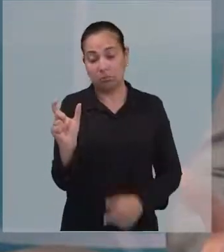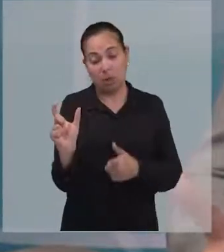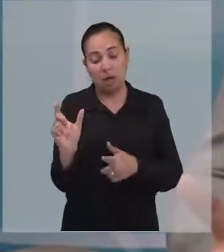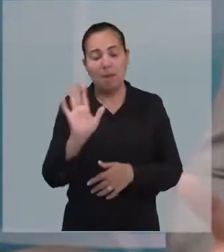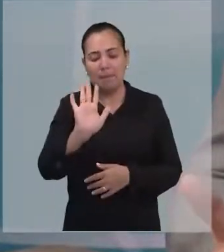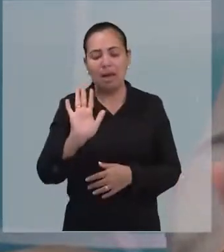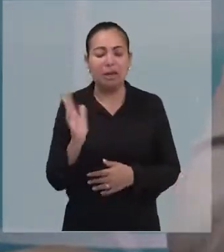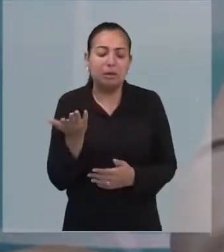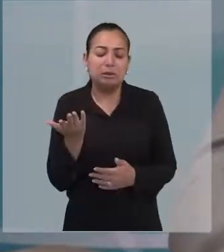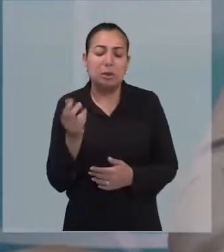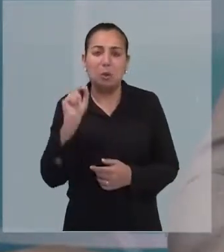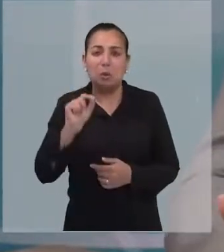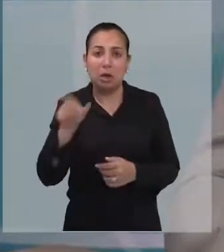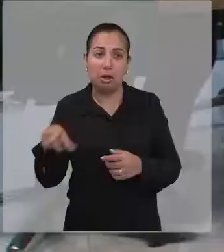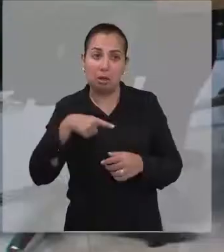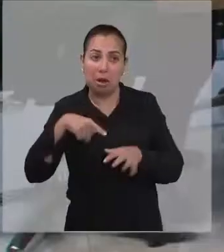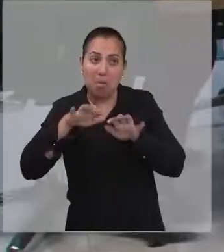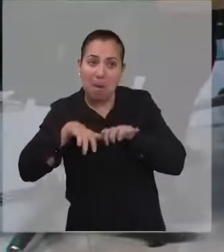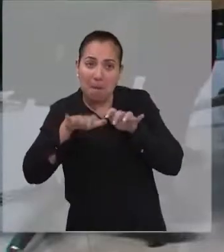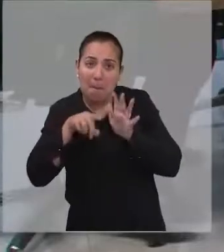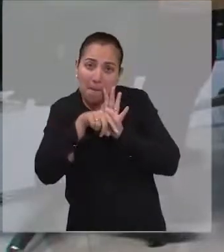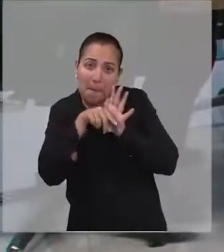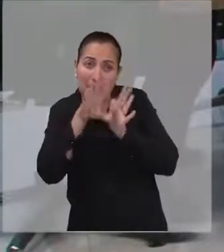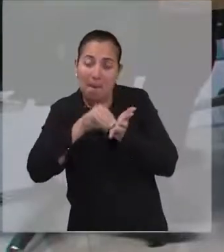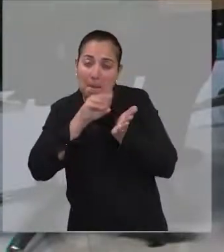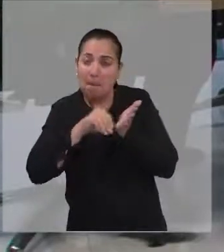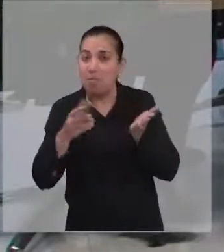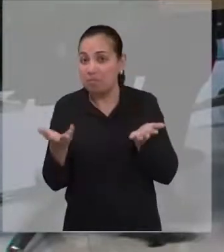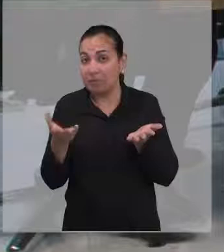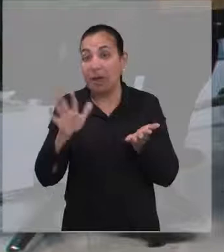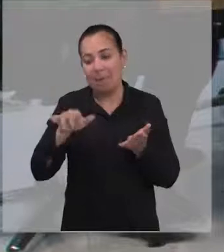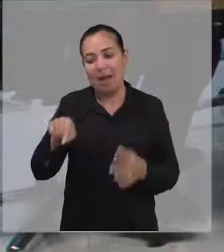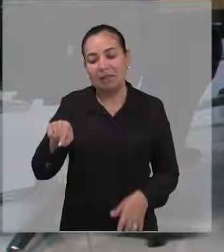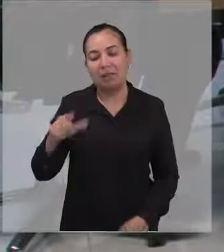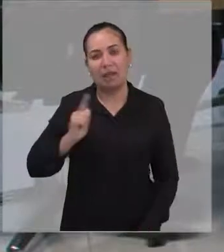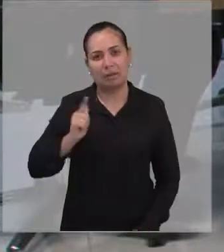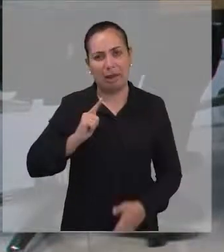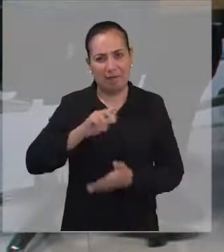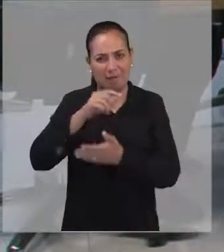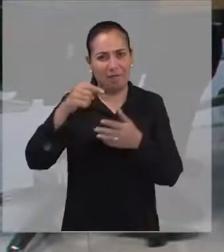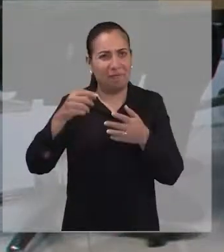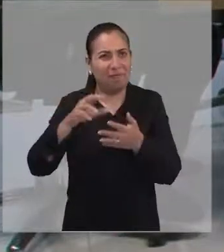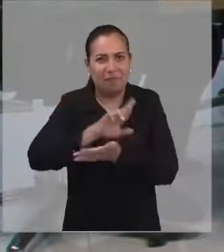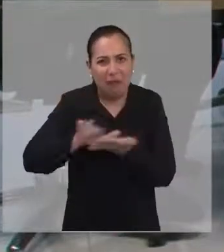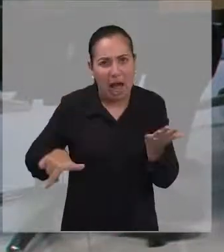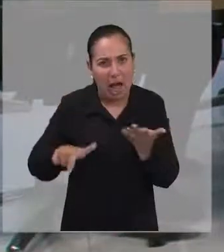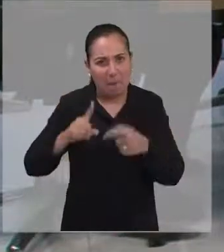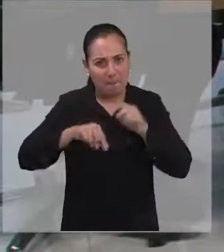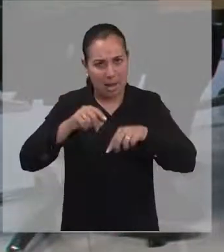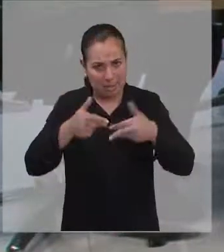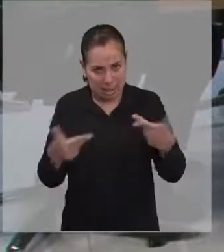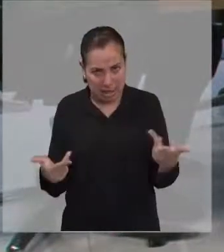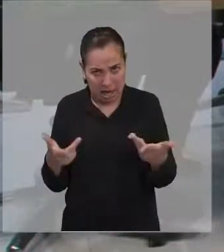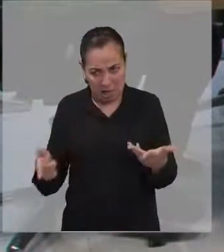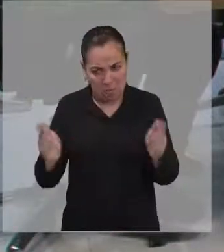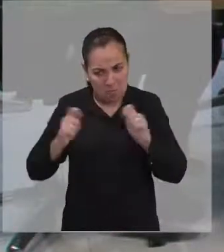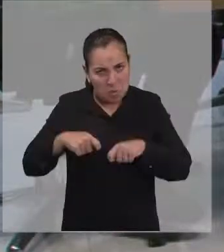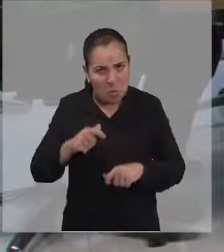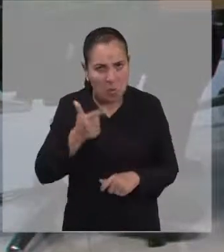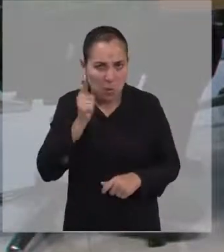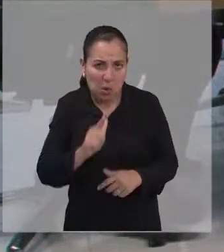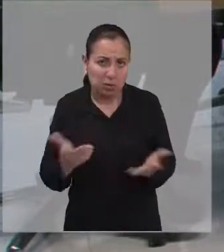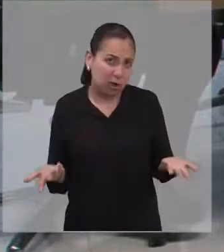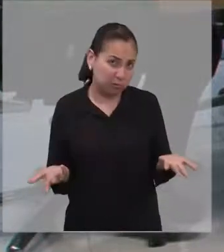é inusitado isso. Para mim é inusitado um hacker usar esse tipo de coisa. E também um hacker tem a capacidade de ter tanto material, se é que existe tanto material. E o